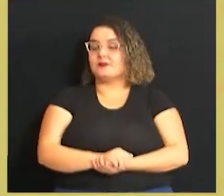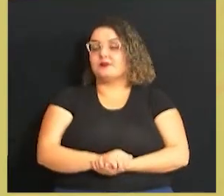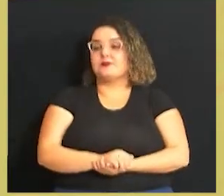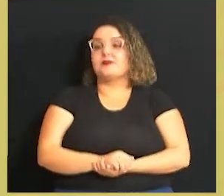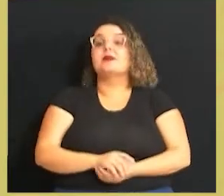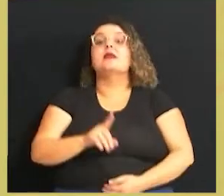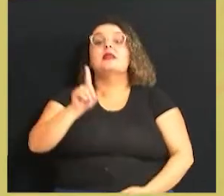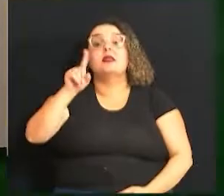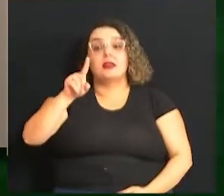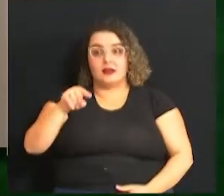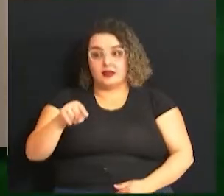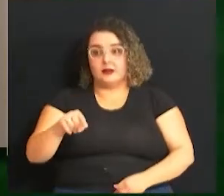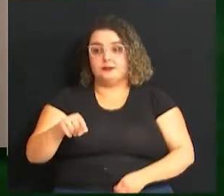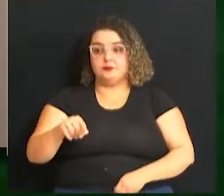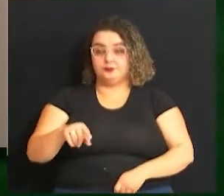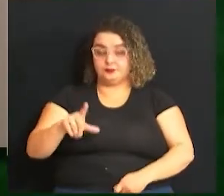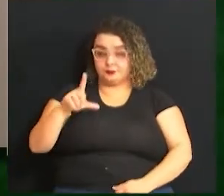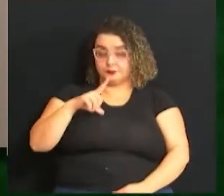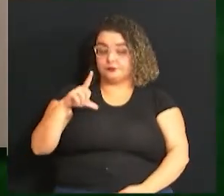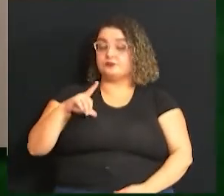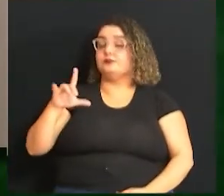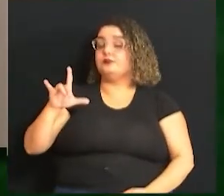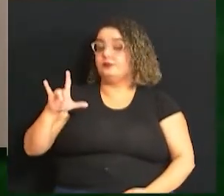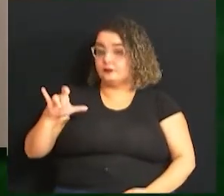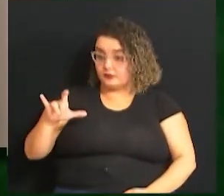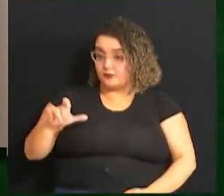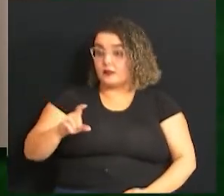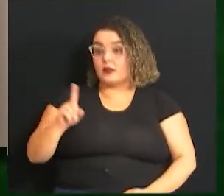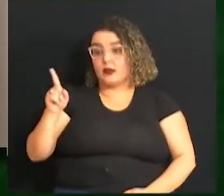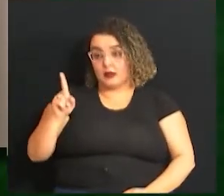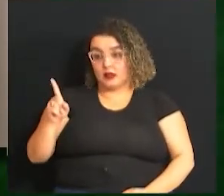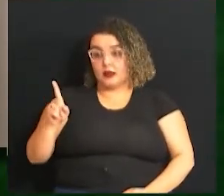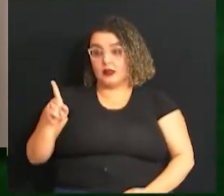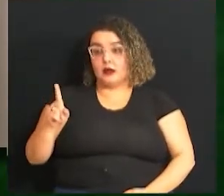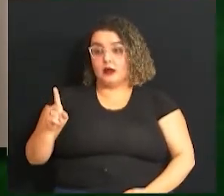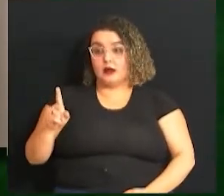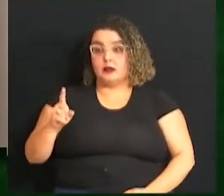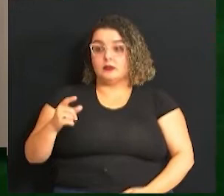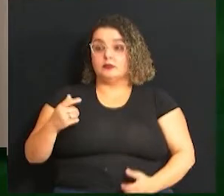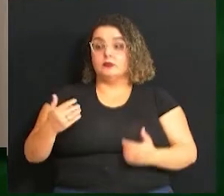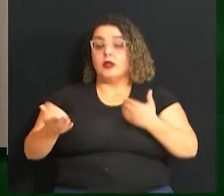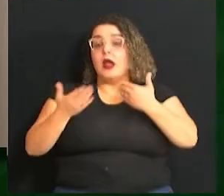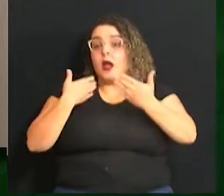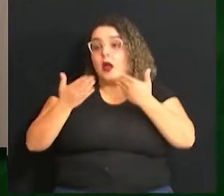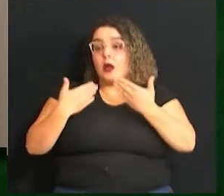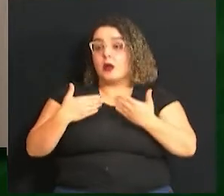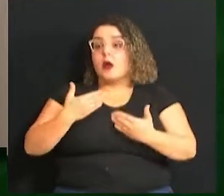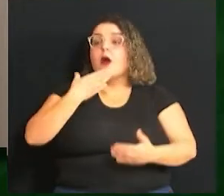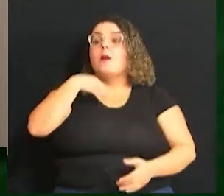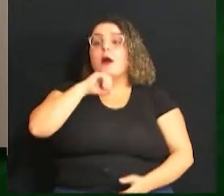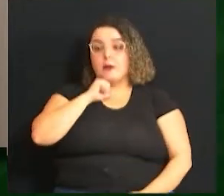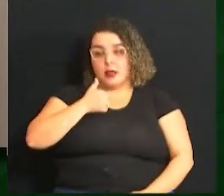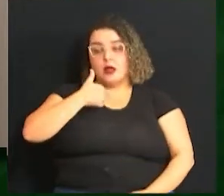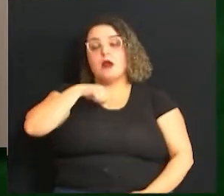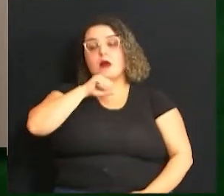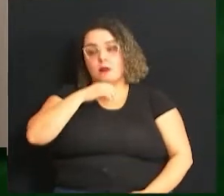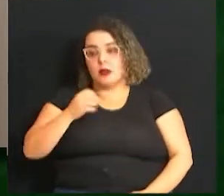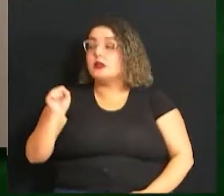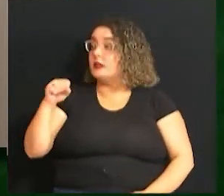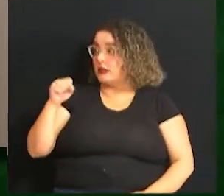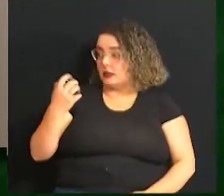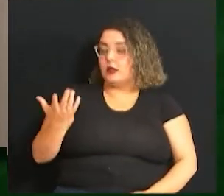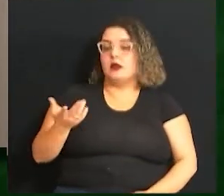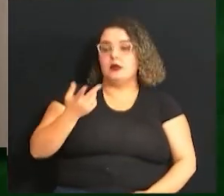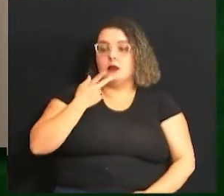dicas. Isso, eu tenho uma página no Instagram, e lá no Instagram a comunicação ela é mais voltada para pais e